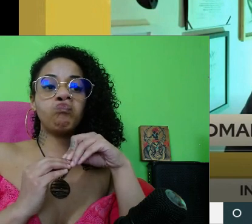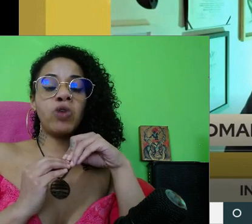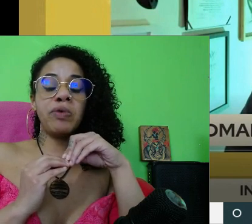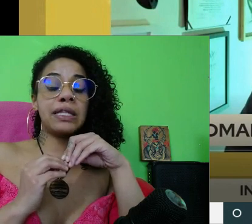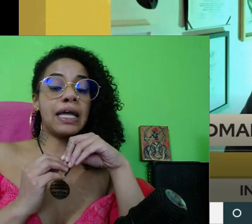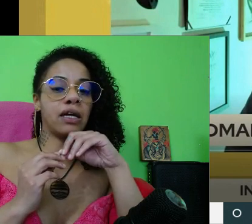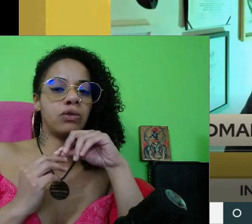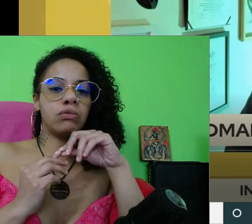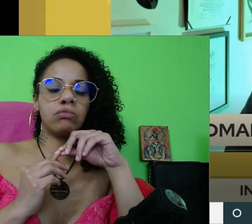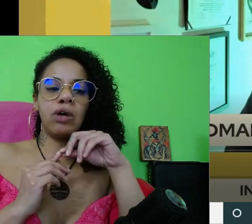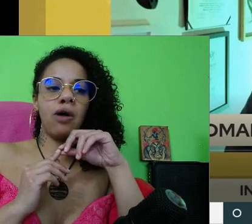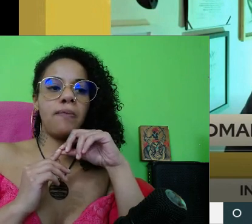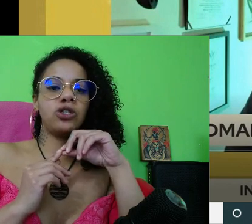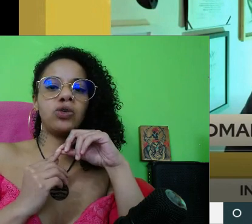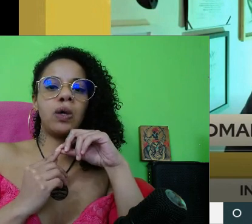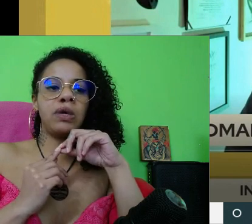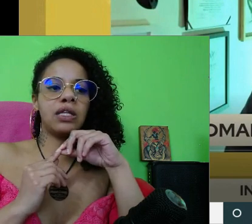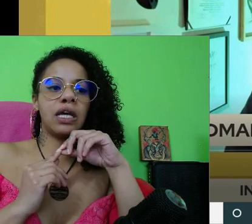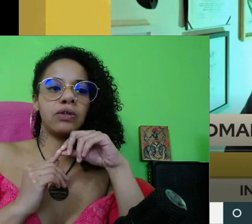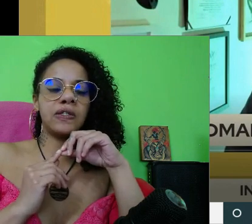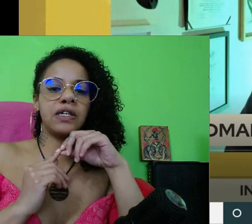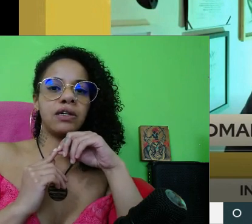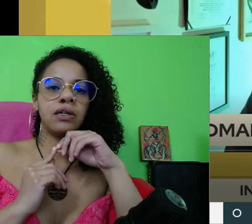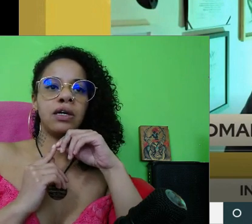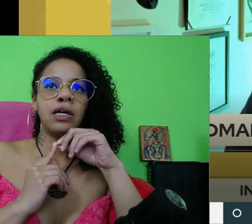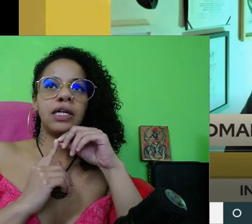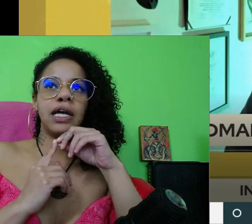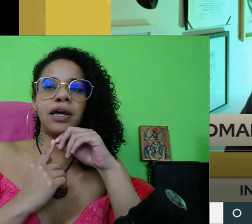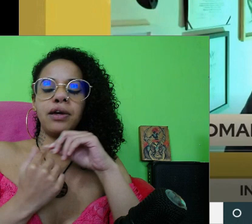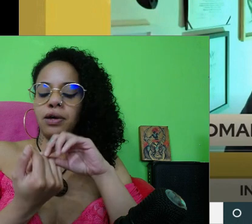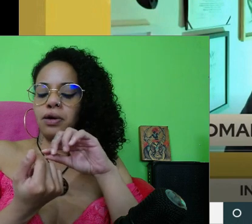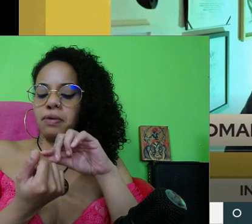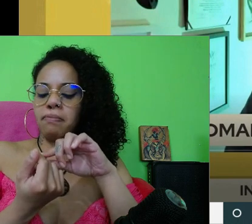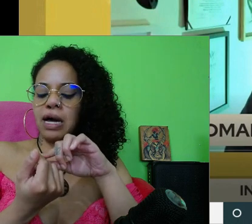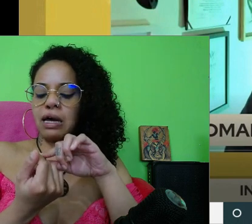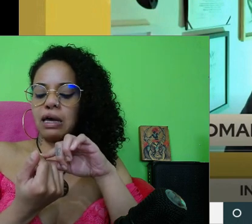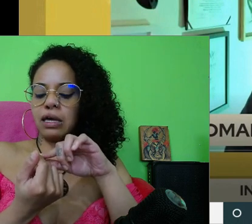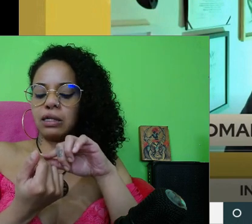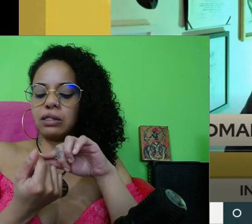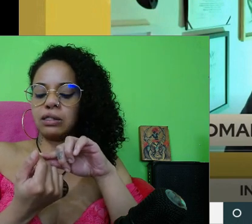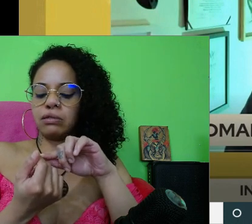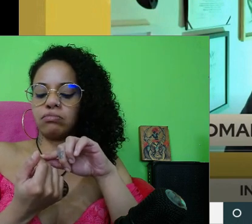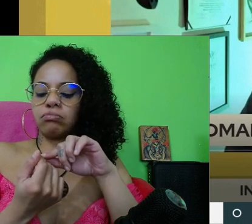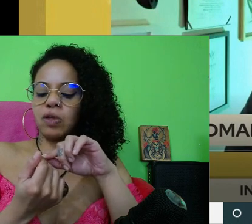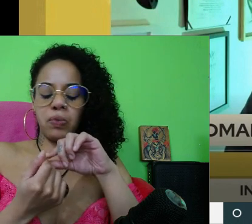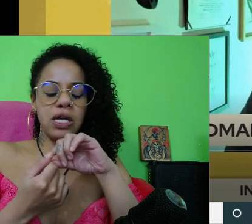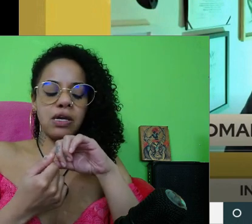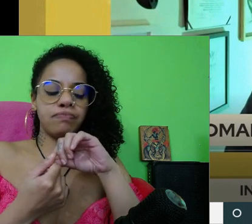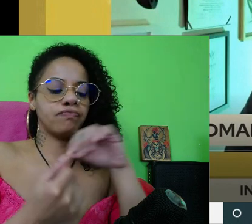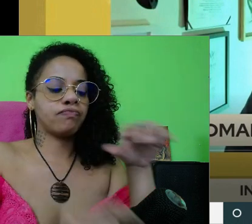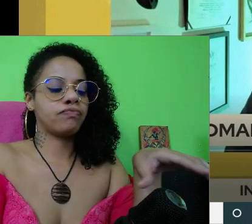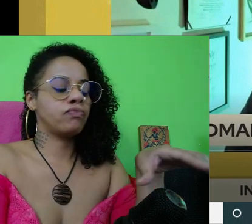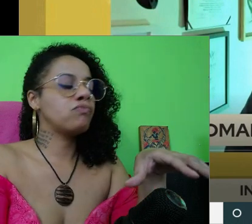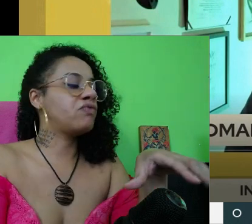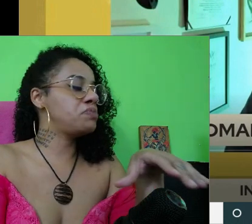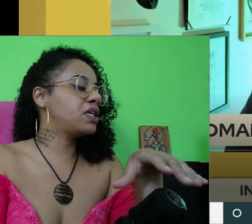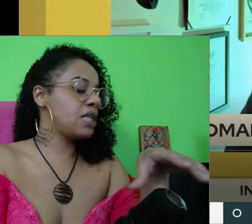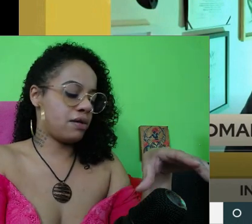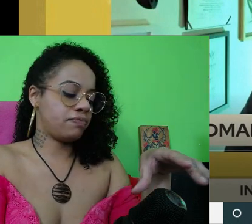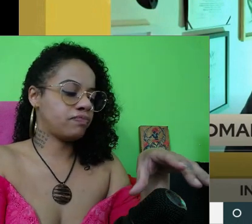não entendo Realmente eu não entendo assim né mas calma aí